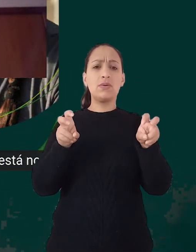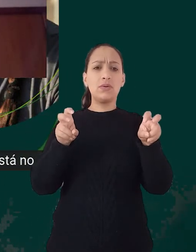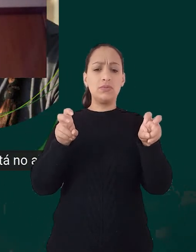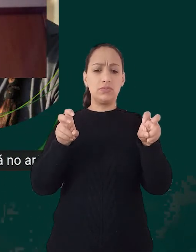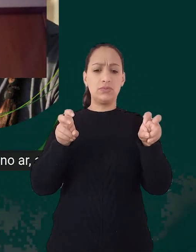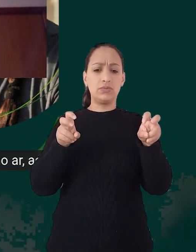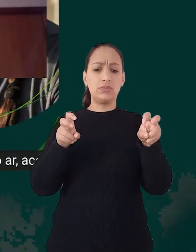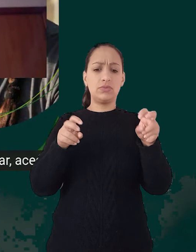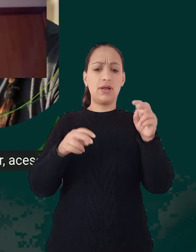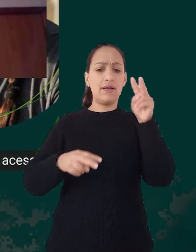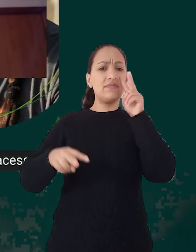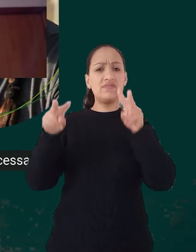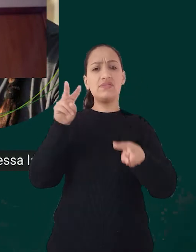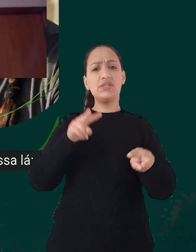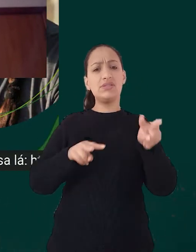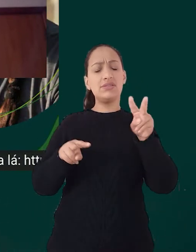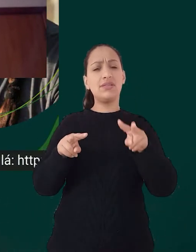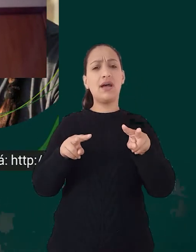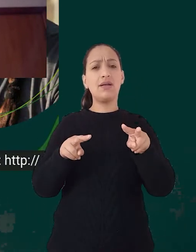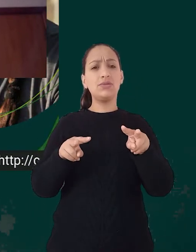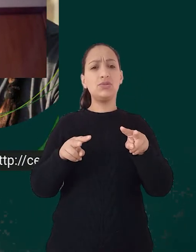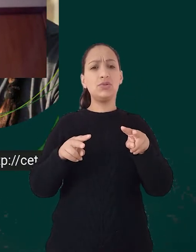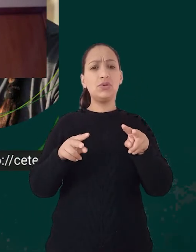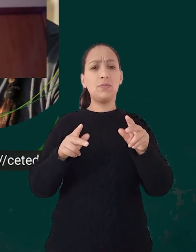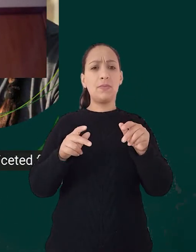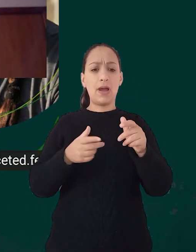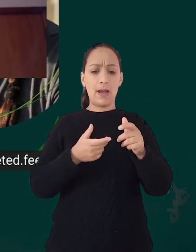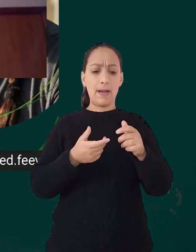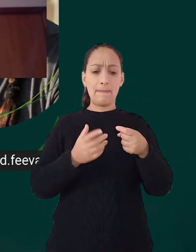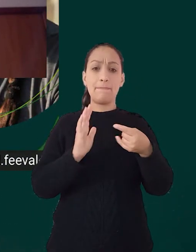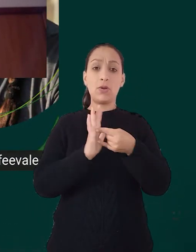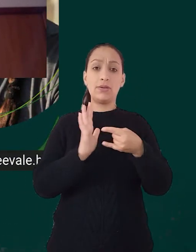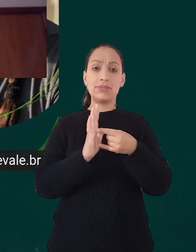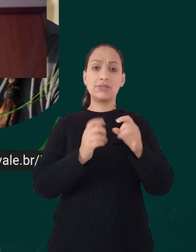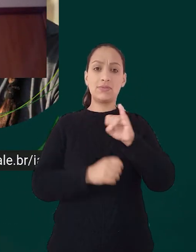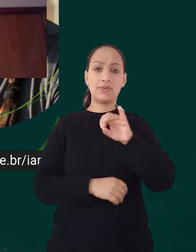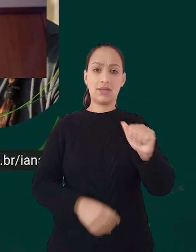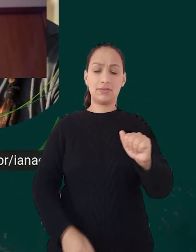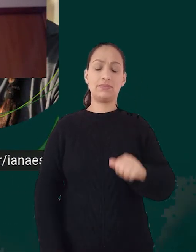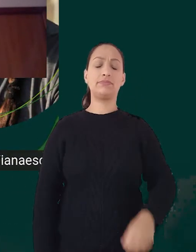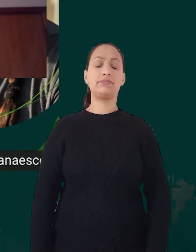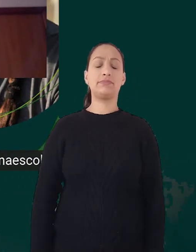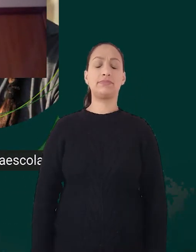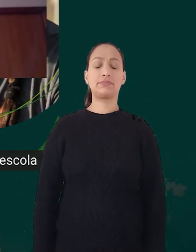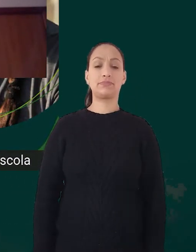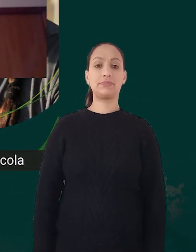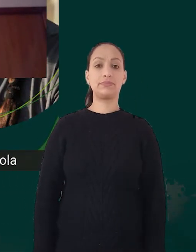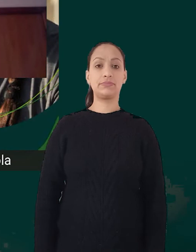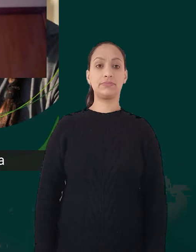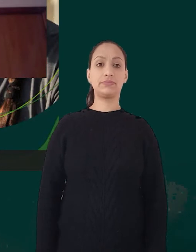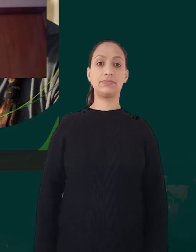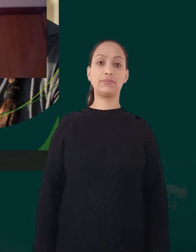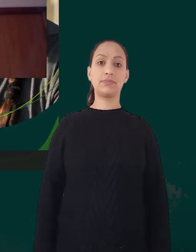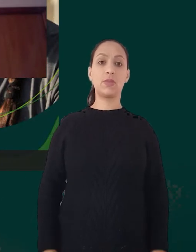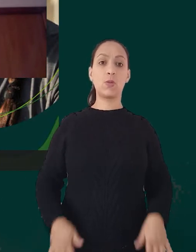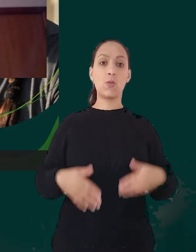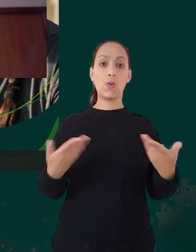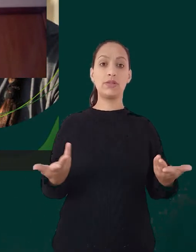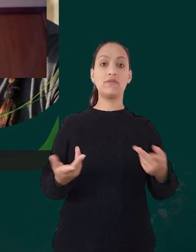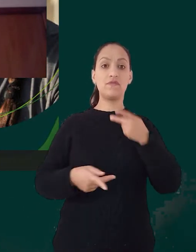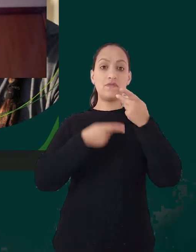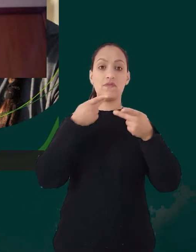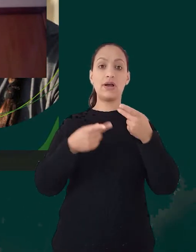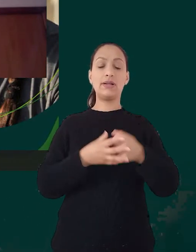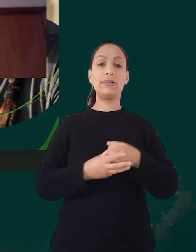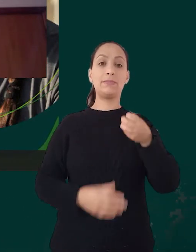do ponto de vista de uma programação de inteligência? Tá. Quando a gente fala de multiplayer,